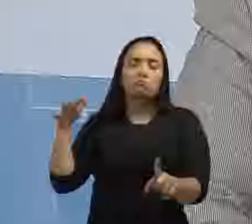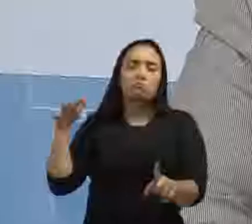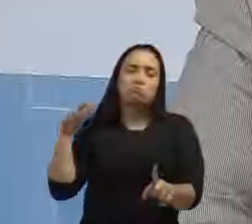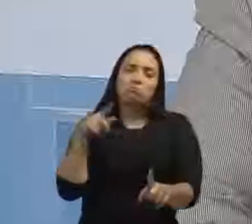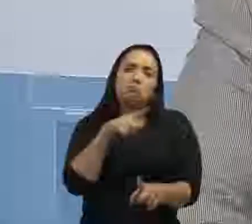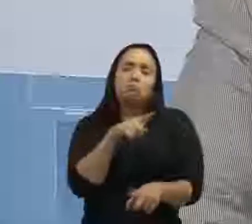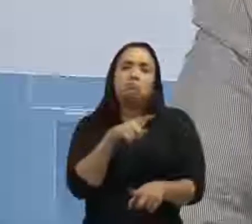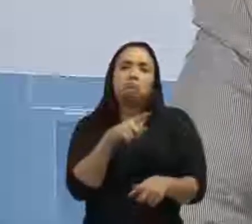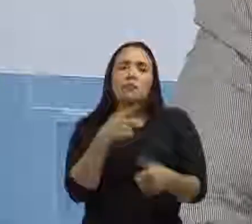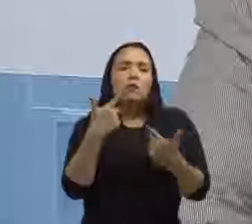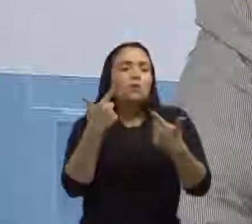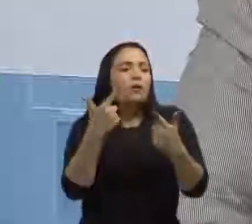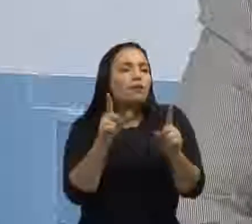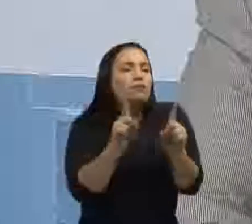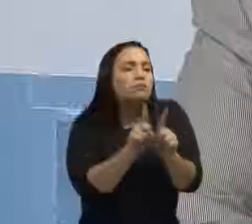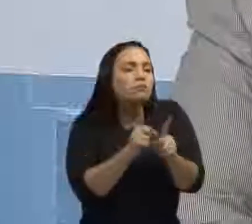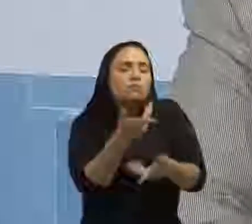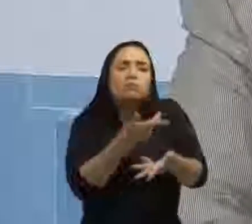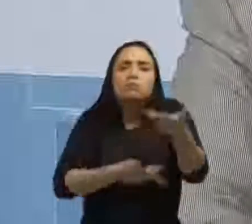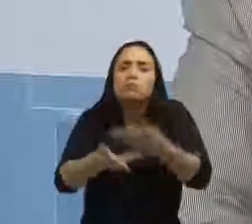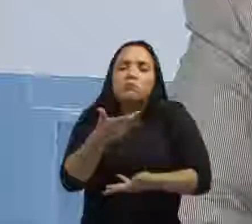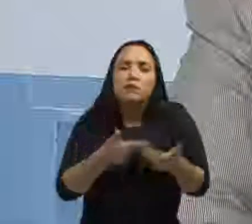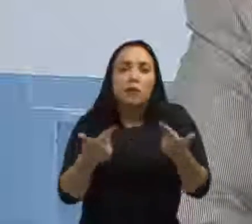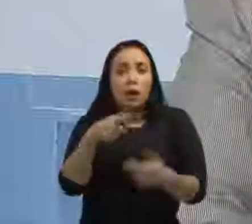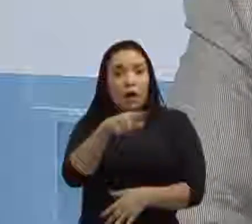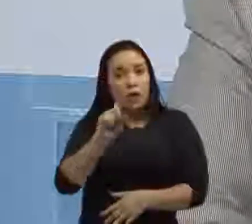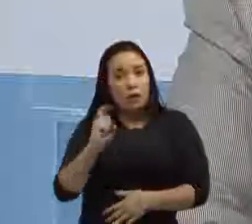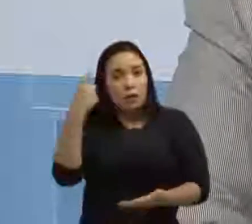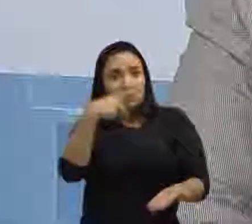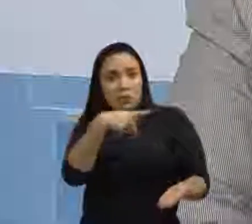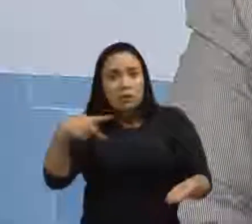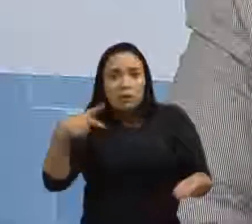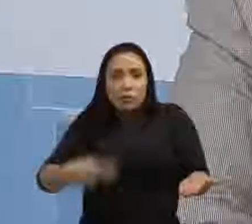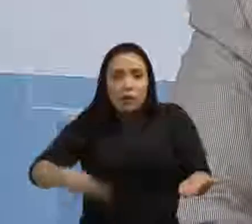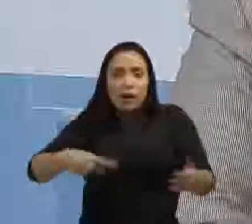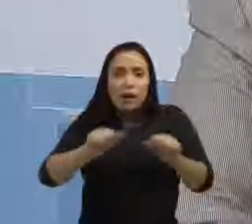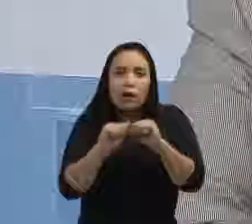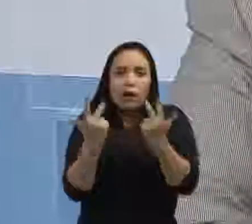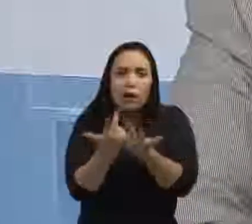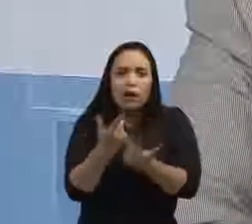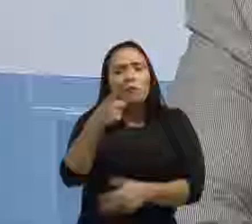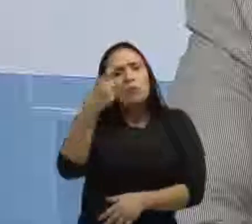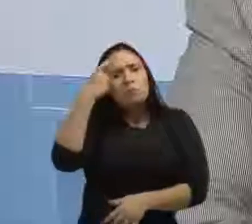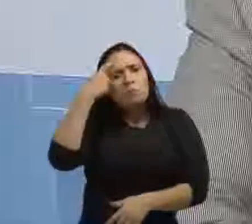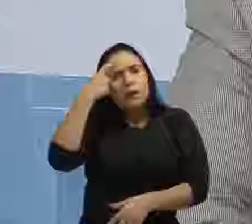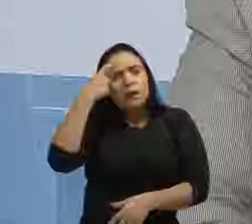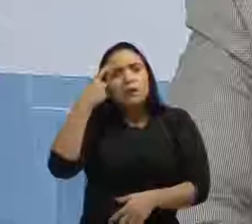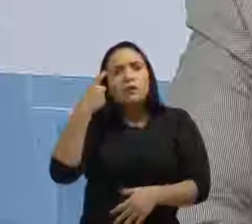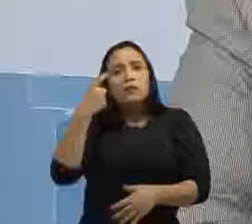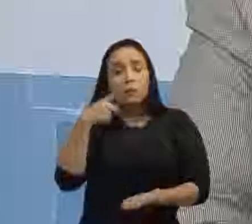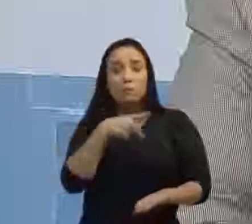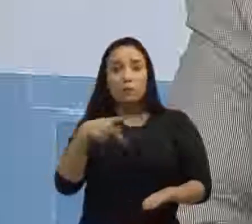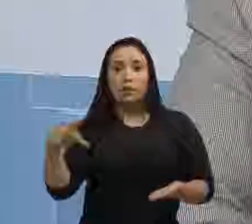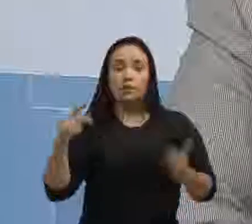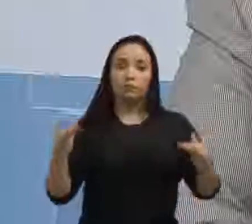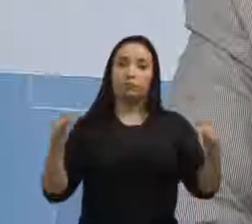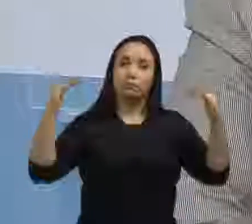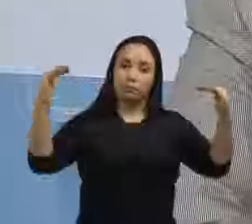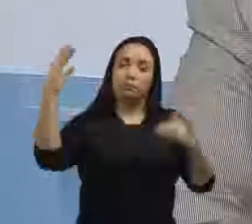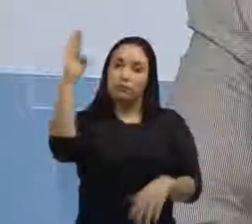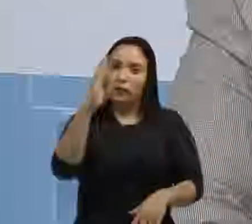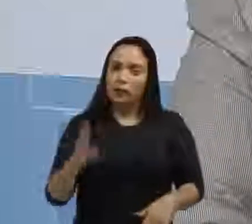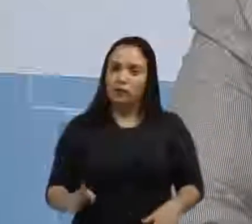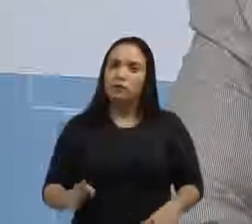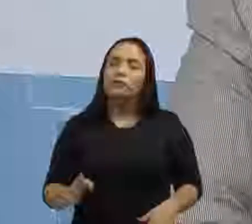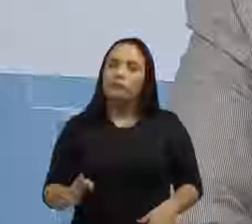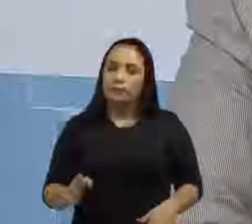que não conseguia nem dar o passo, o presidente de uma Câmara. Né? Você imagine o presidente de um poder, né? O presidente de um